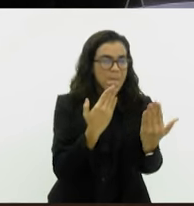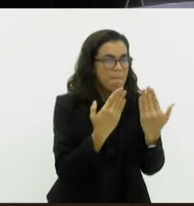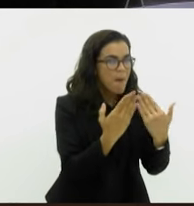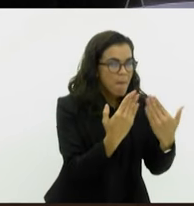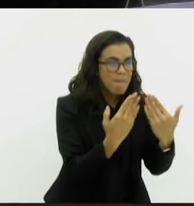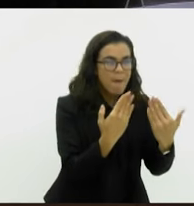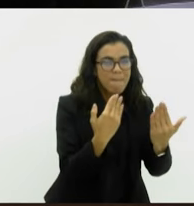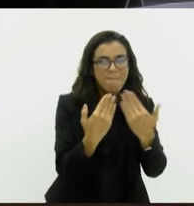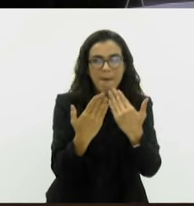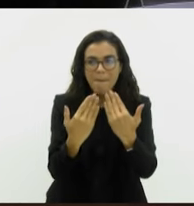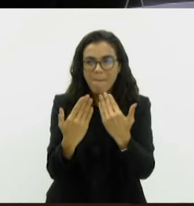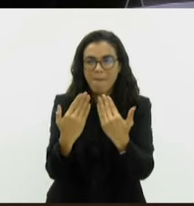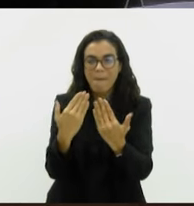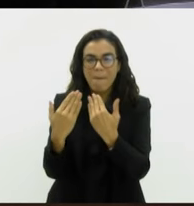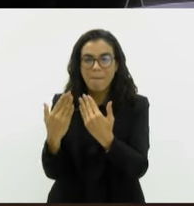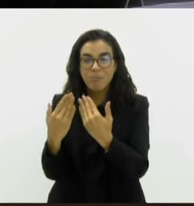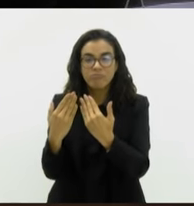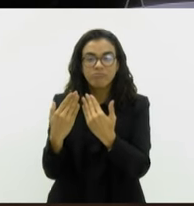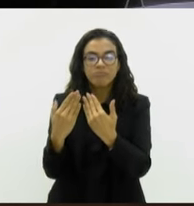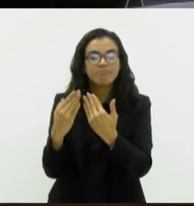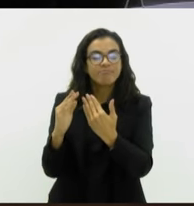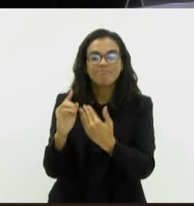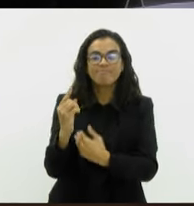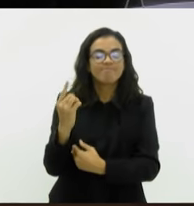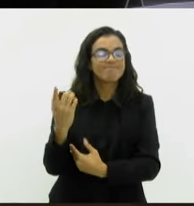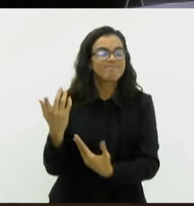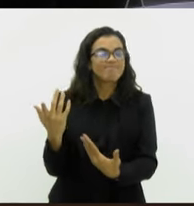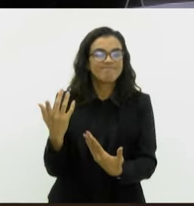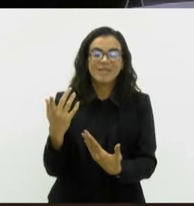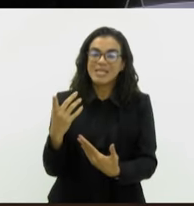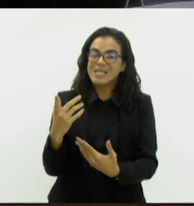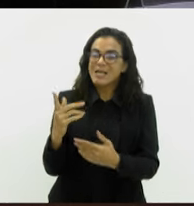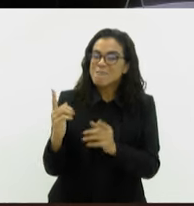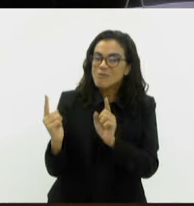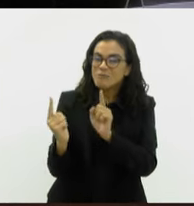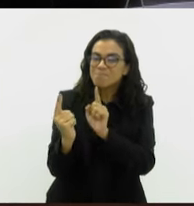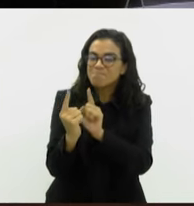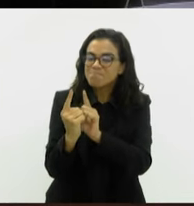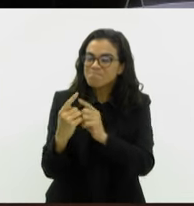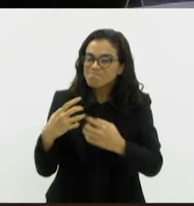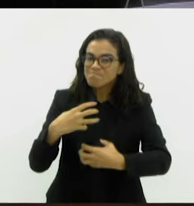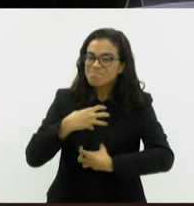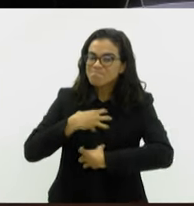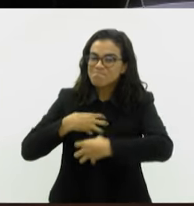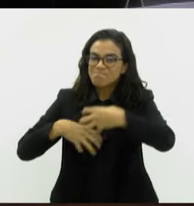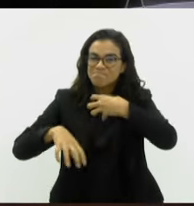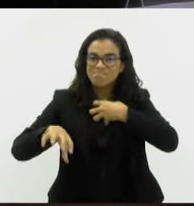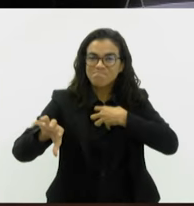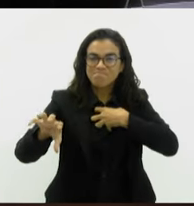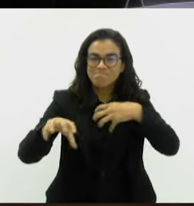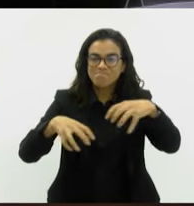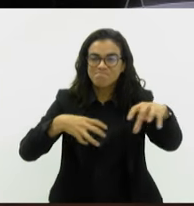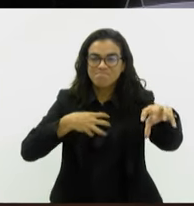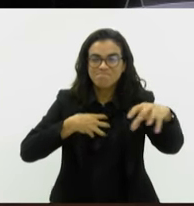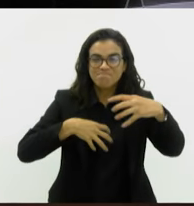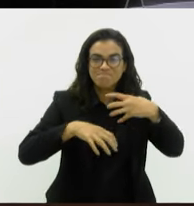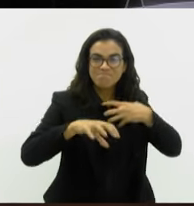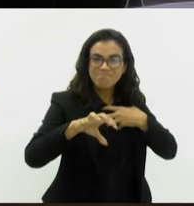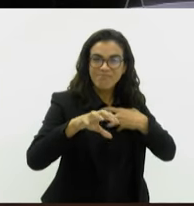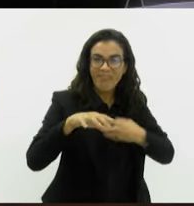e foi uma voz só isso é muito próximo da gente o abuso